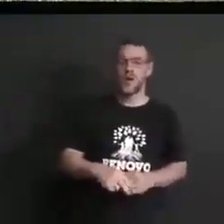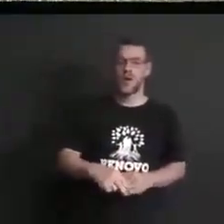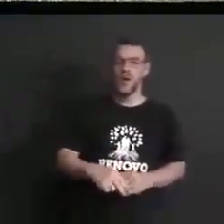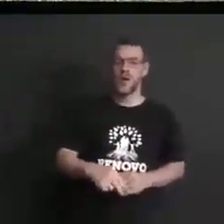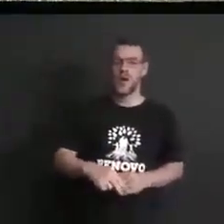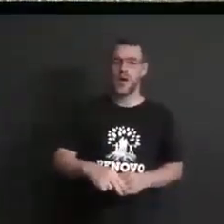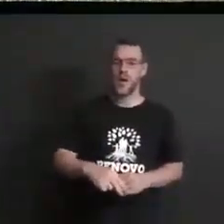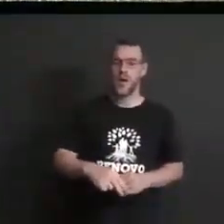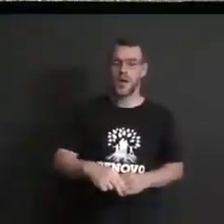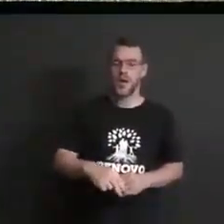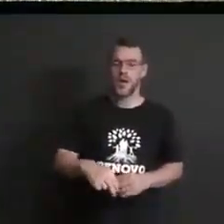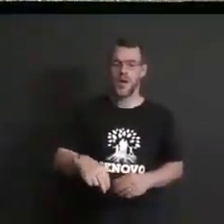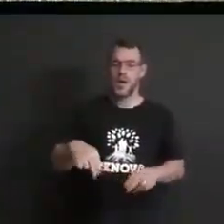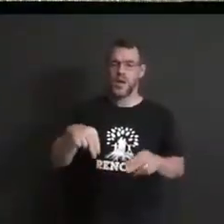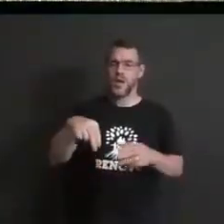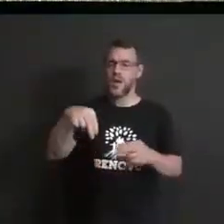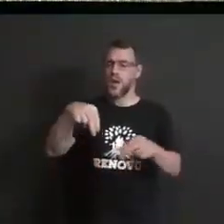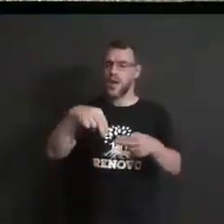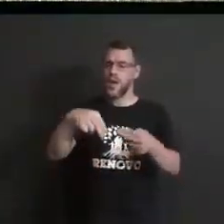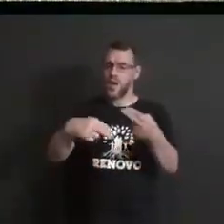Neemias é outro caso.